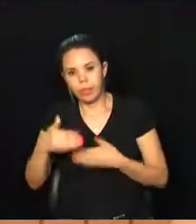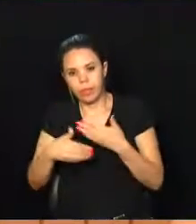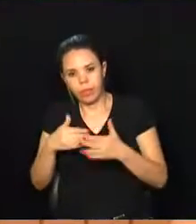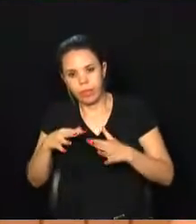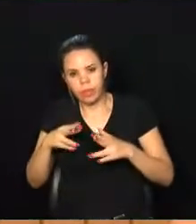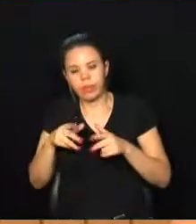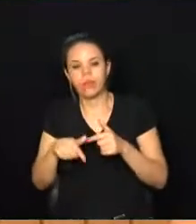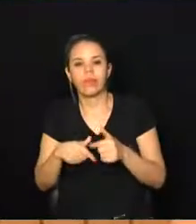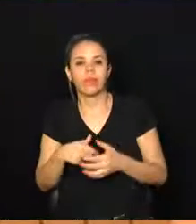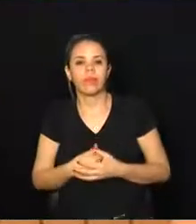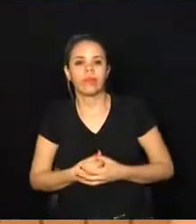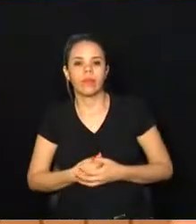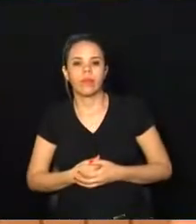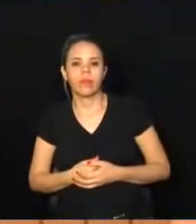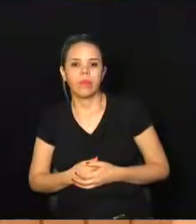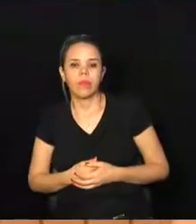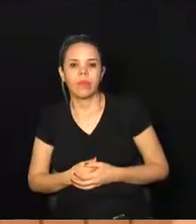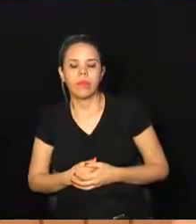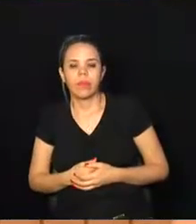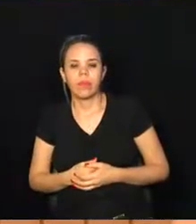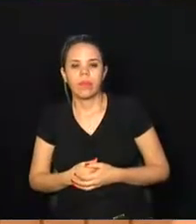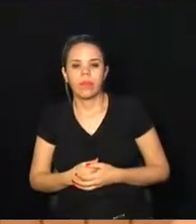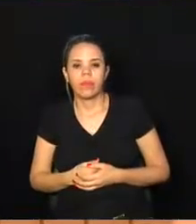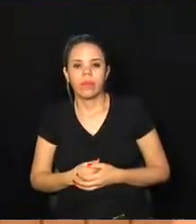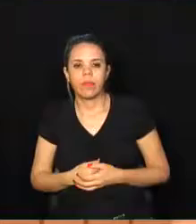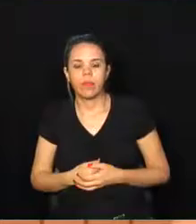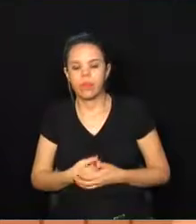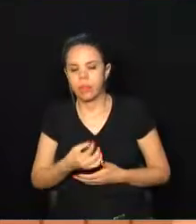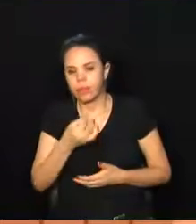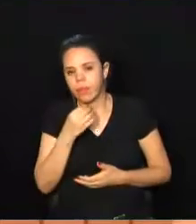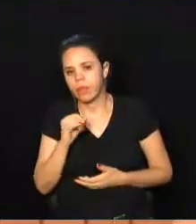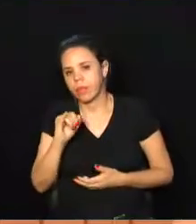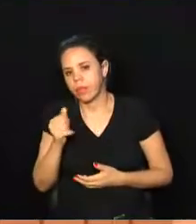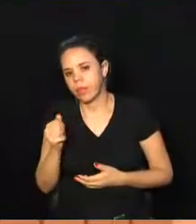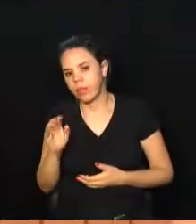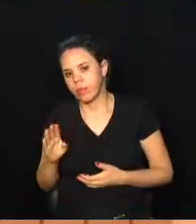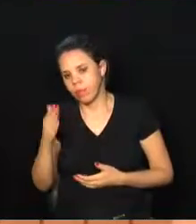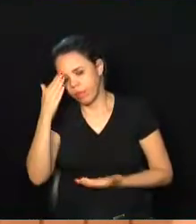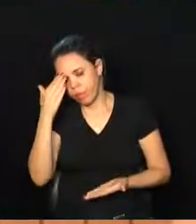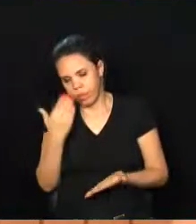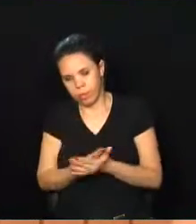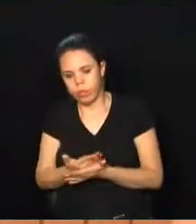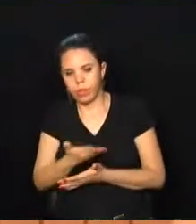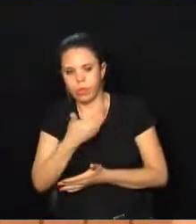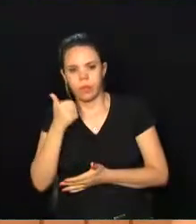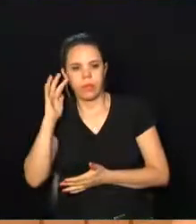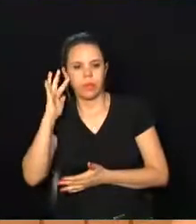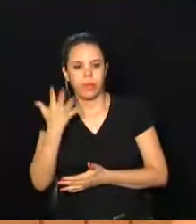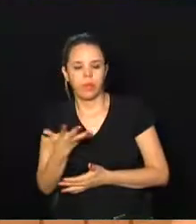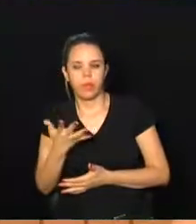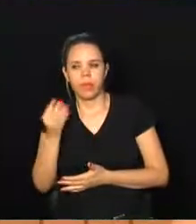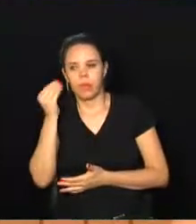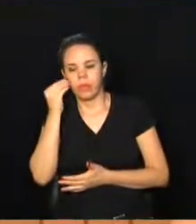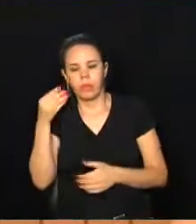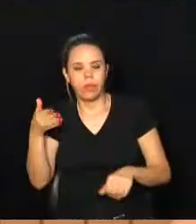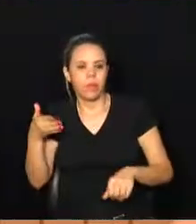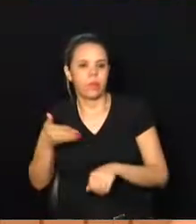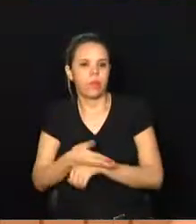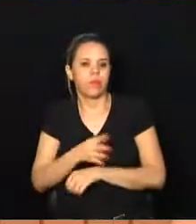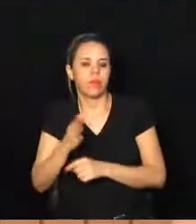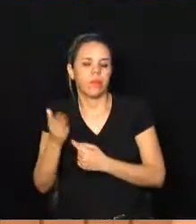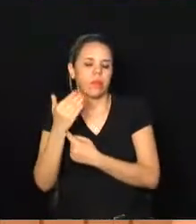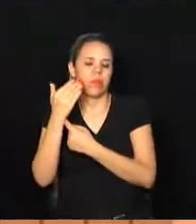as questões. E aí, no ponto de vista do IAB, a gente acredita que a melhor solução é a gente tentar entrar com a